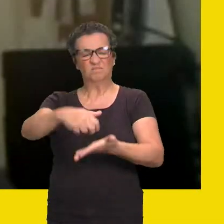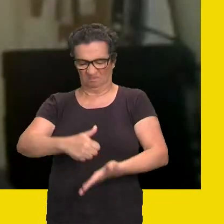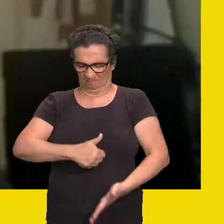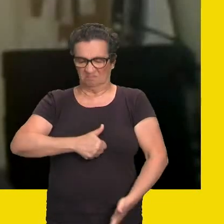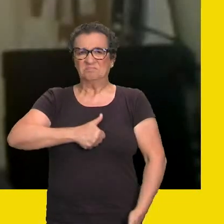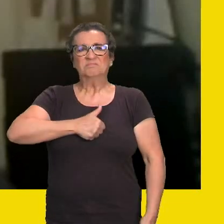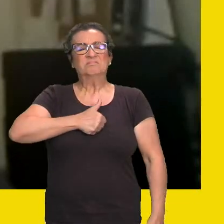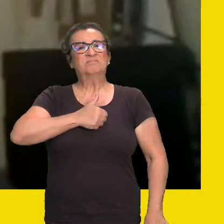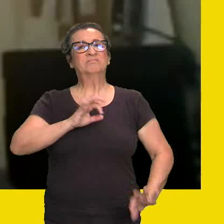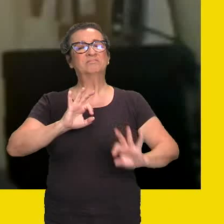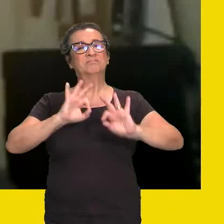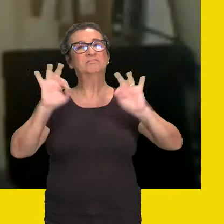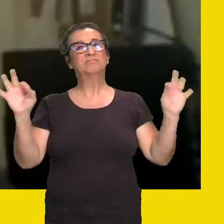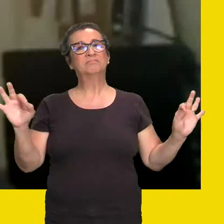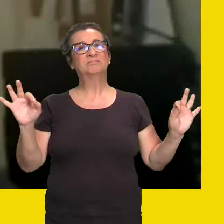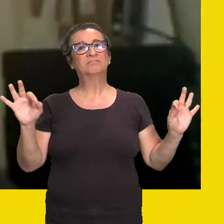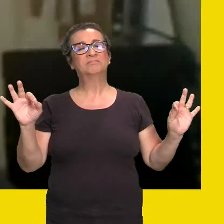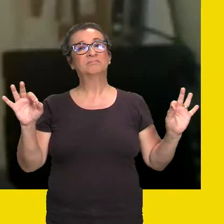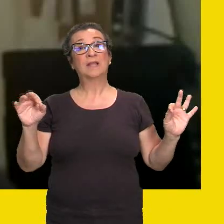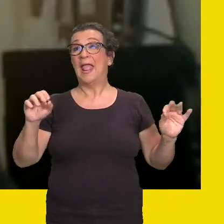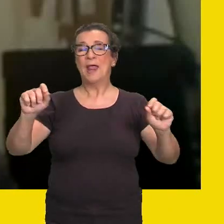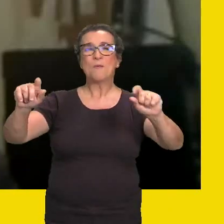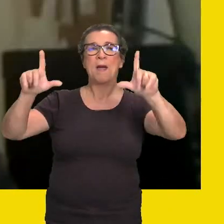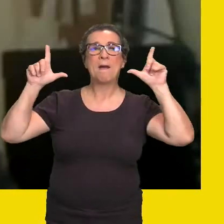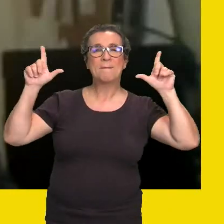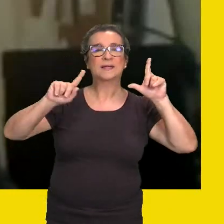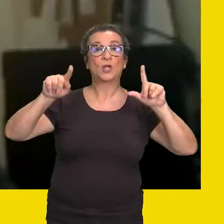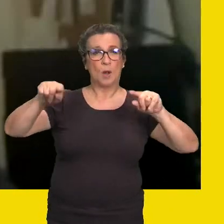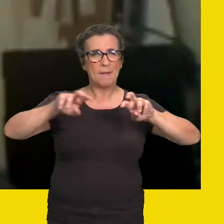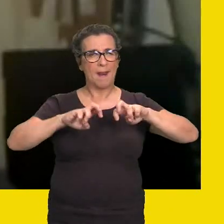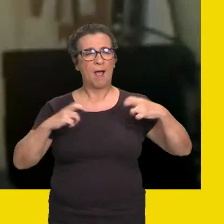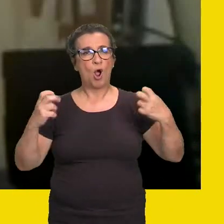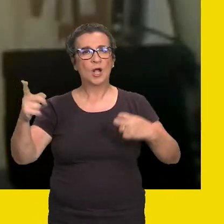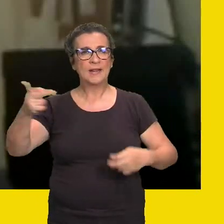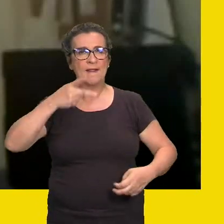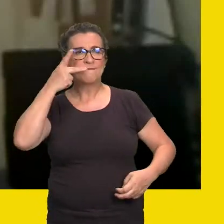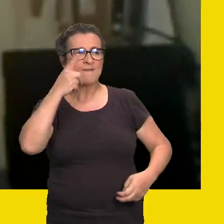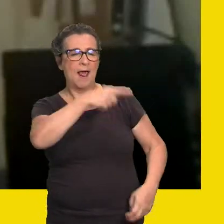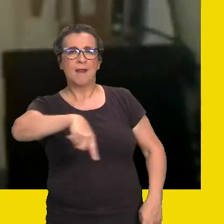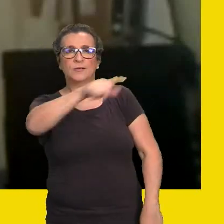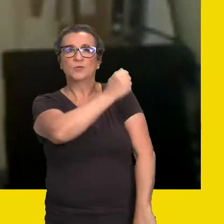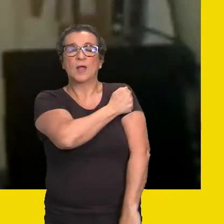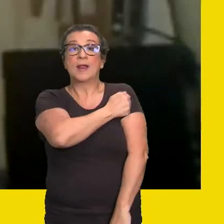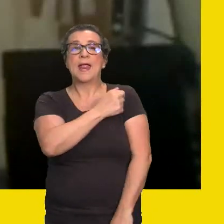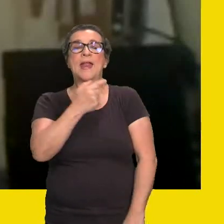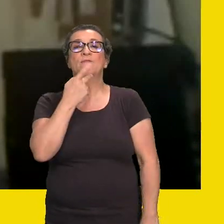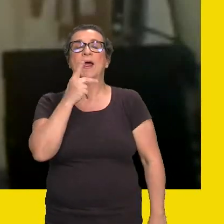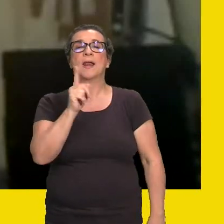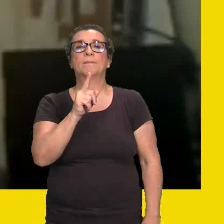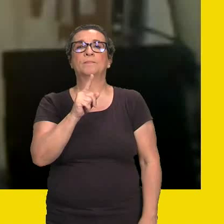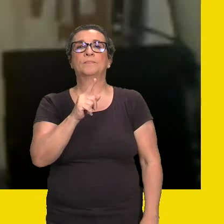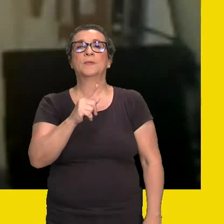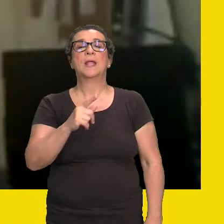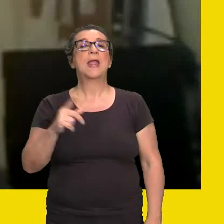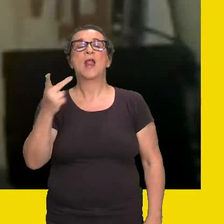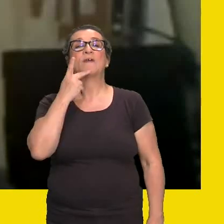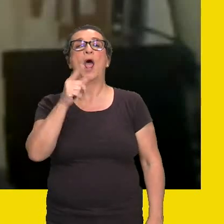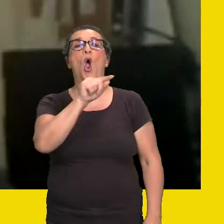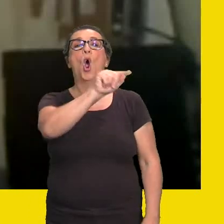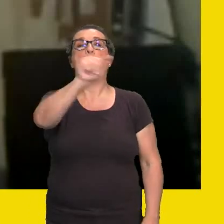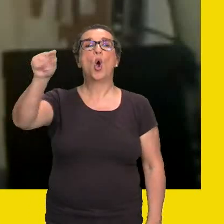autoestima. É porque não apareceu ali. Ele, quando na roda, quando ele vai falar dos alunos, ele não fala os alunos, ele fala meus